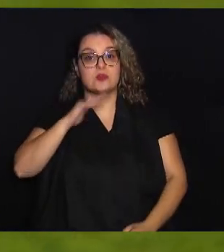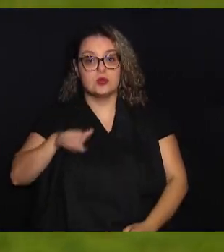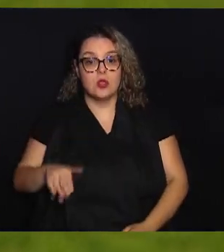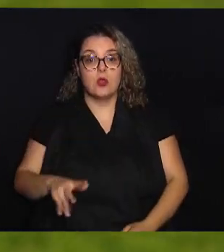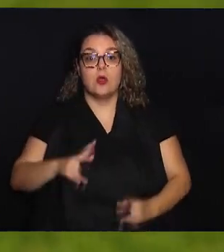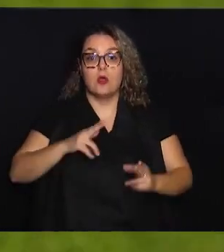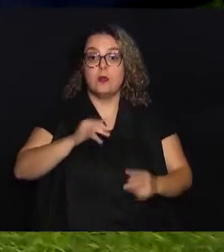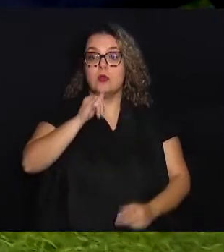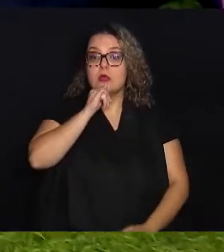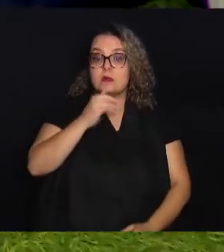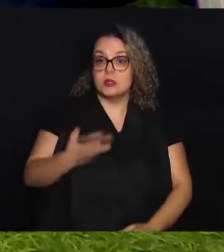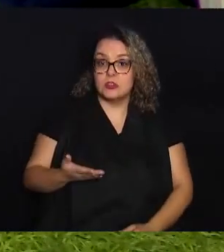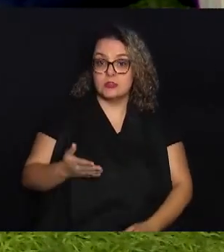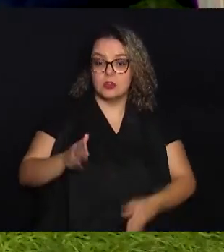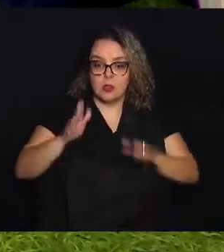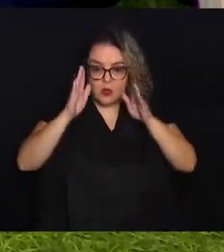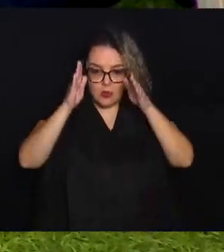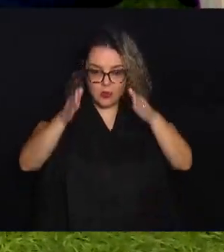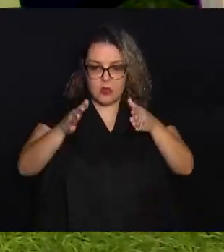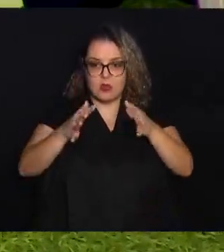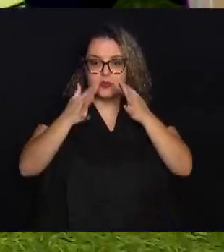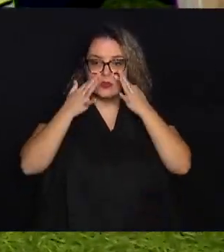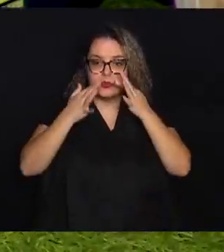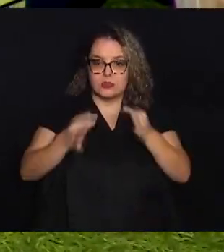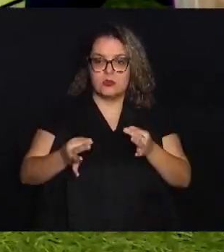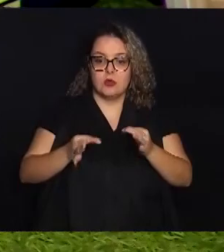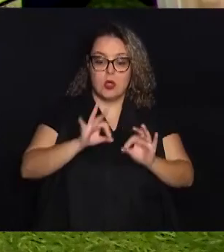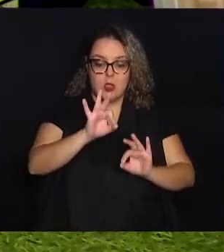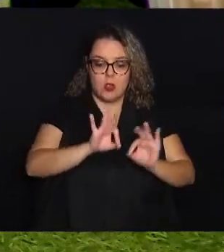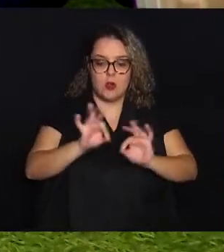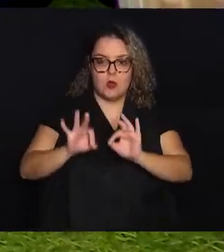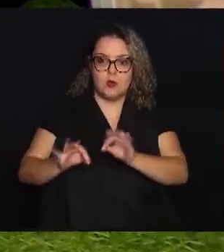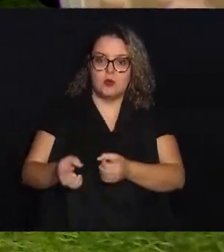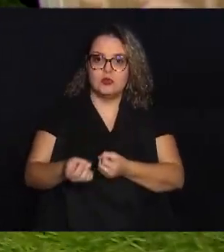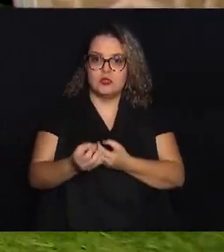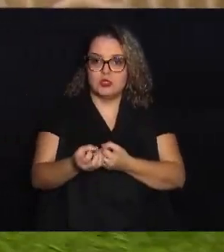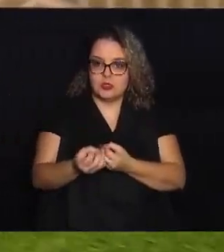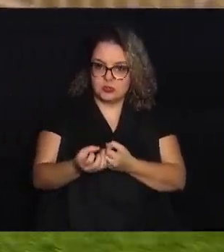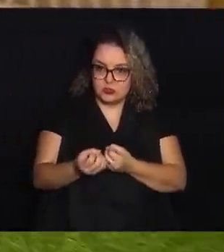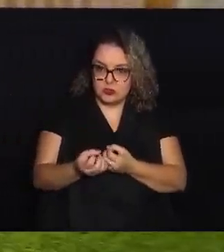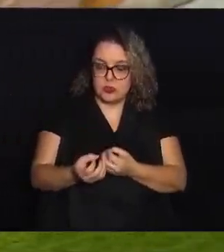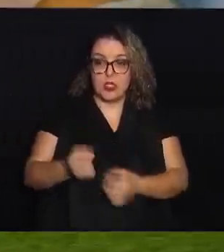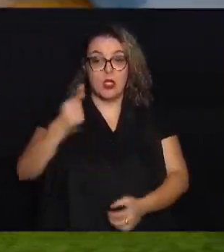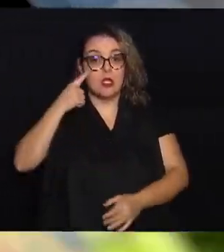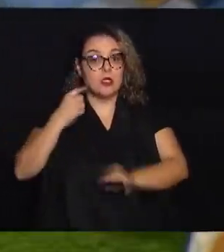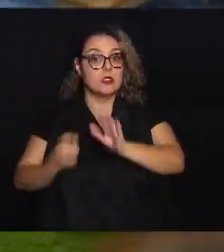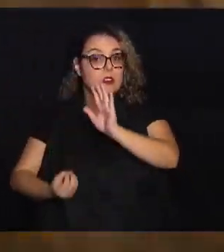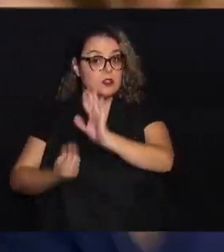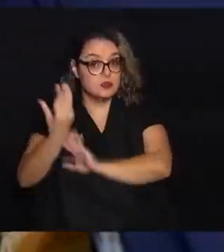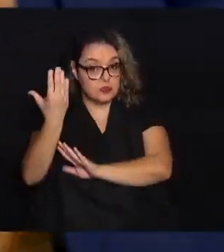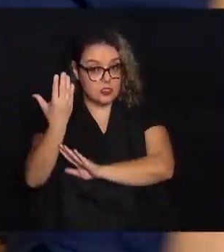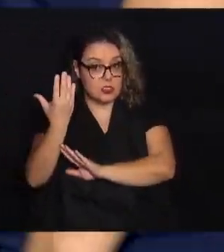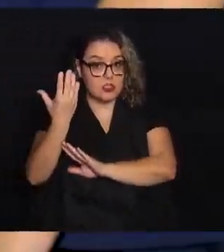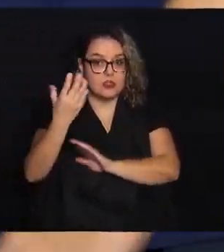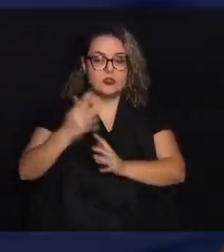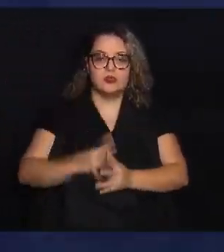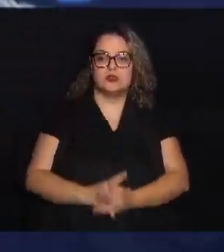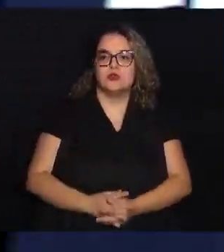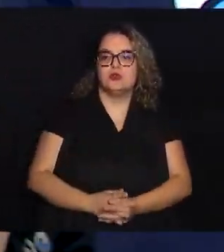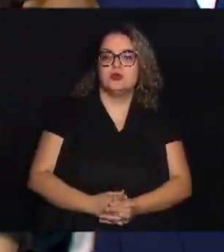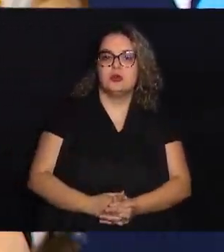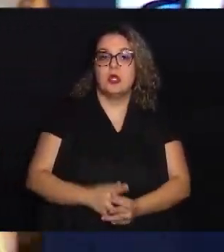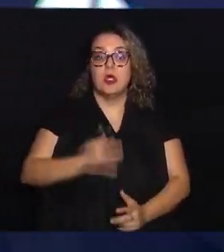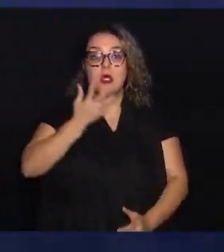por exemplo, foco de atenção, organização das informações, criatividade. A